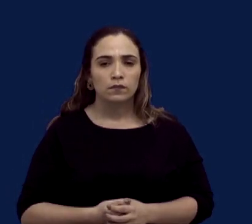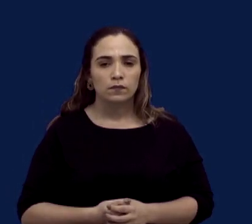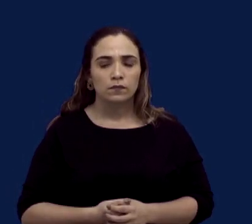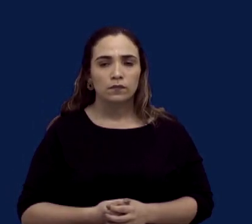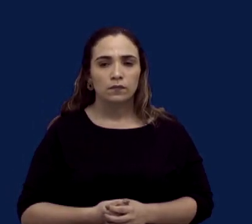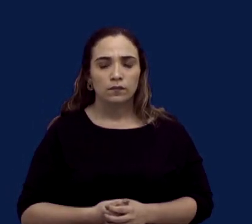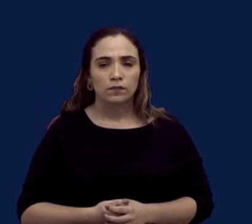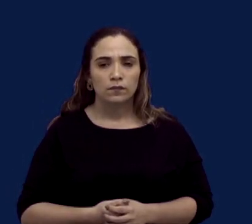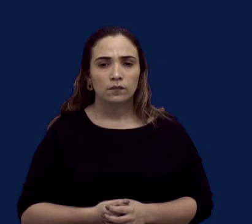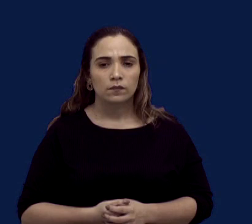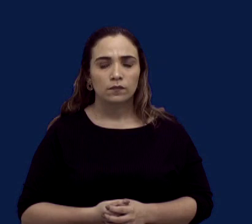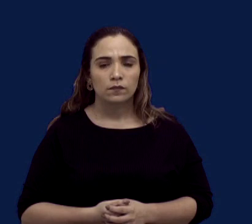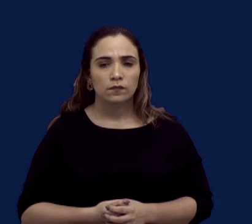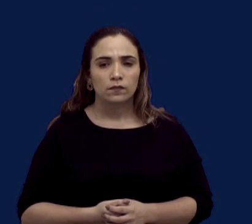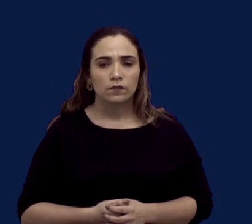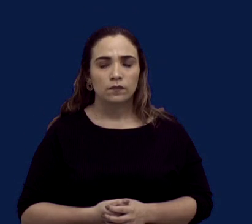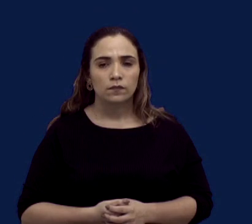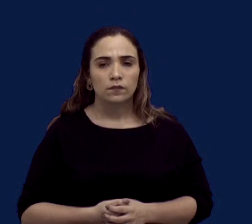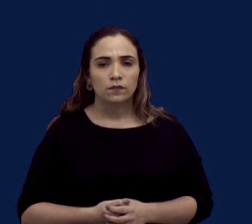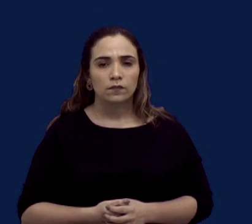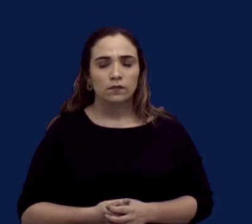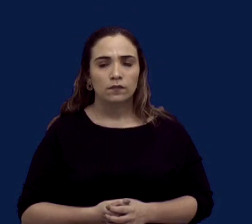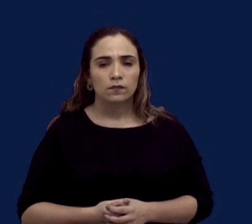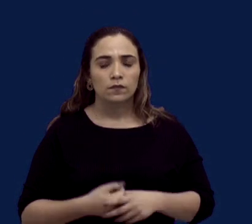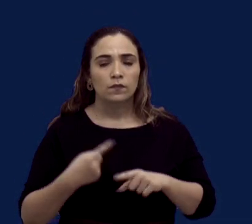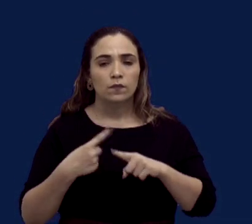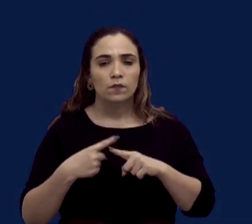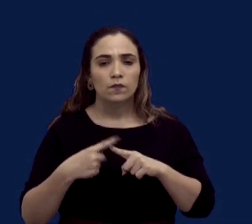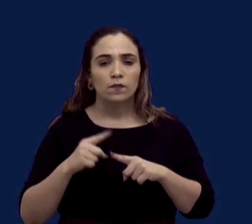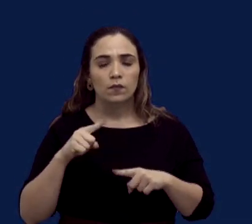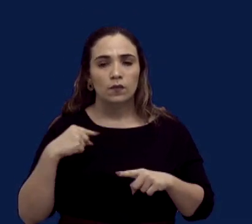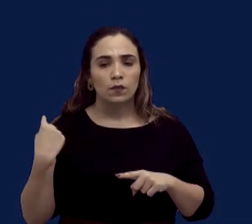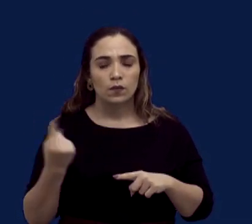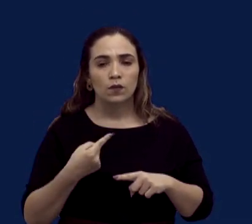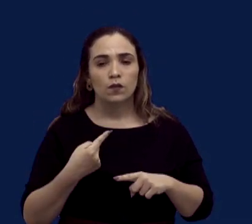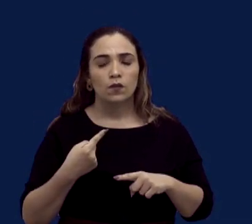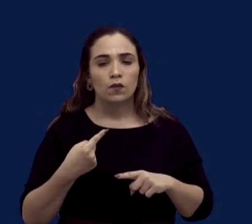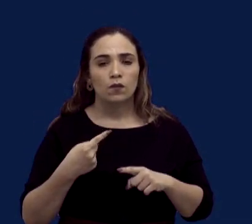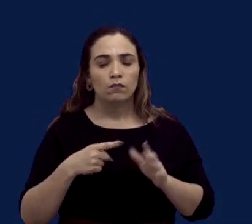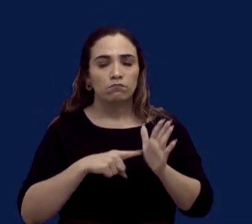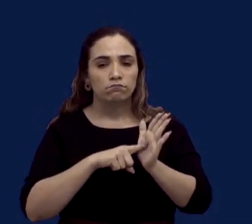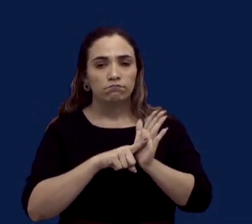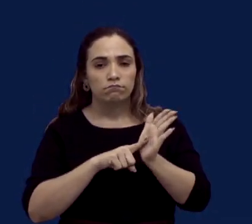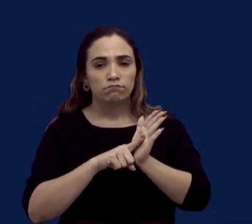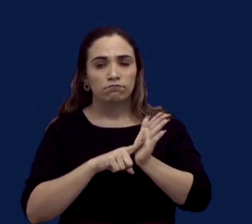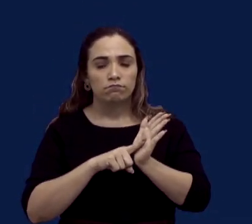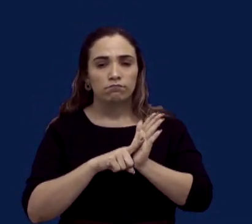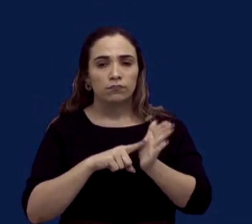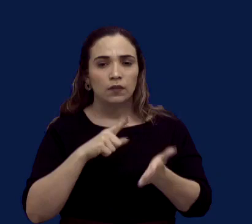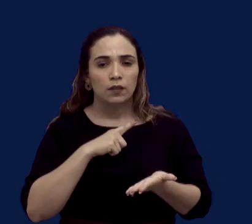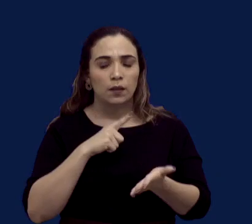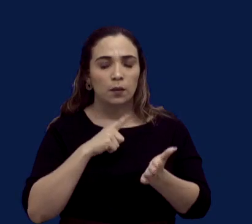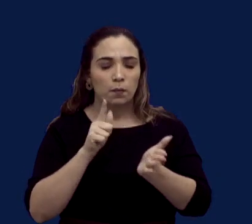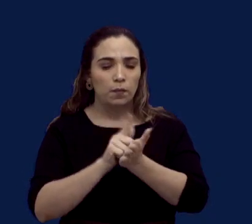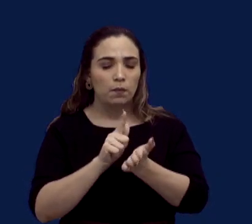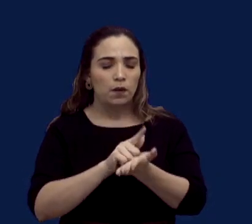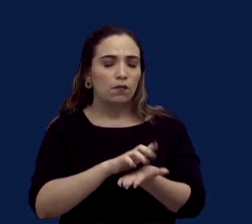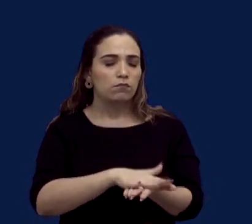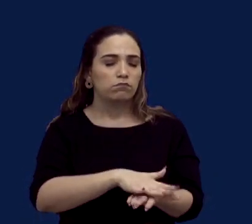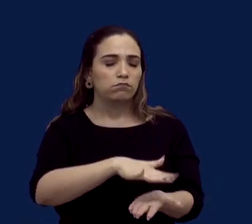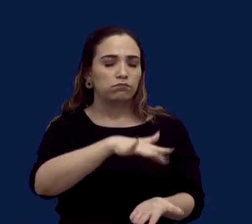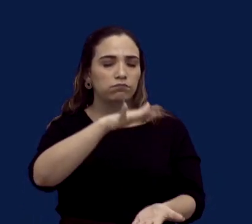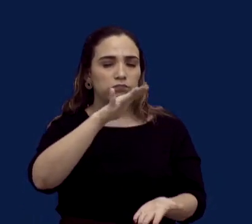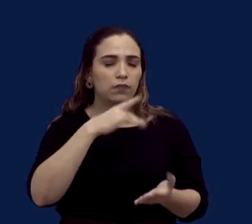aí. Porque muitas vezes a gente monitora entregas, assim, eu tenho uma pilha de papel aqui, vou